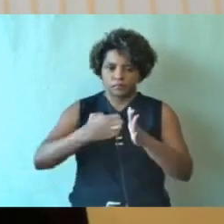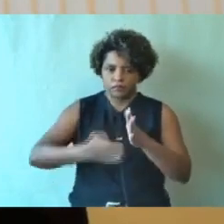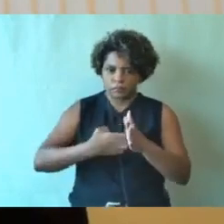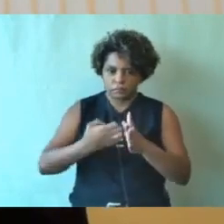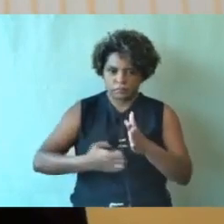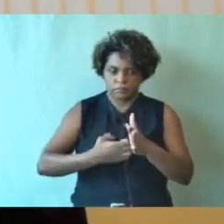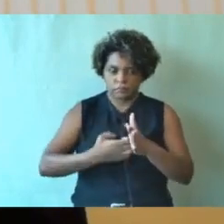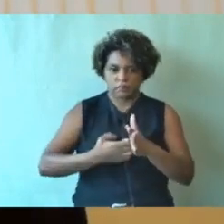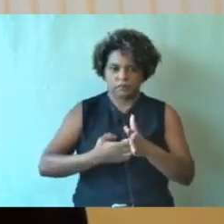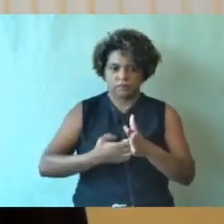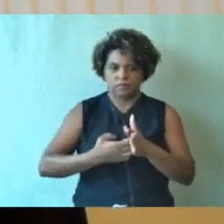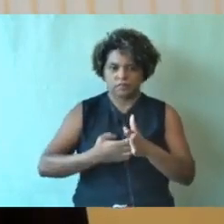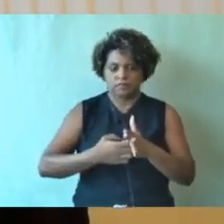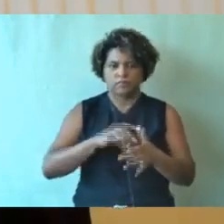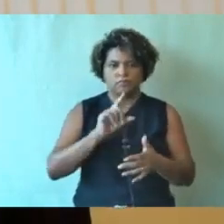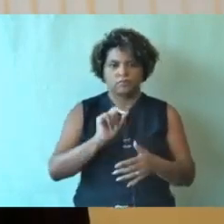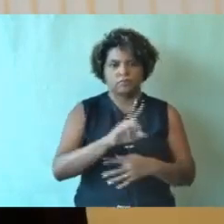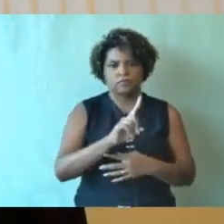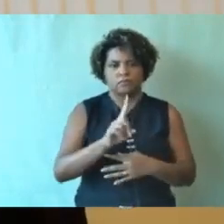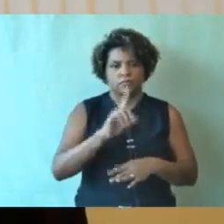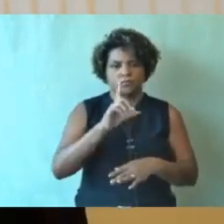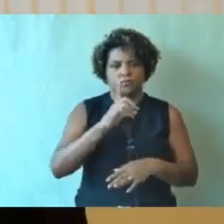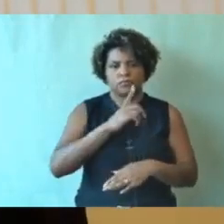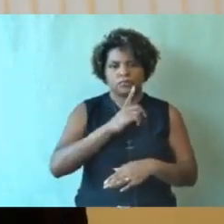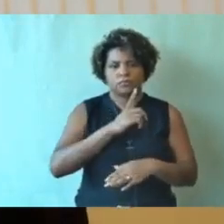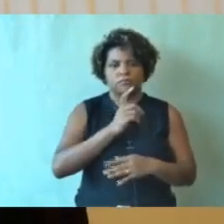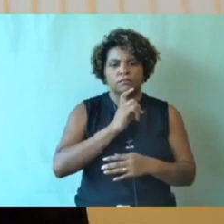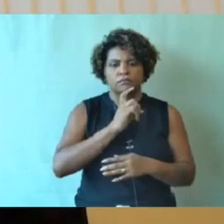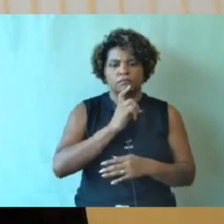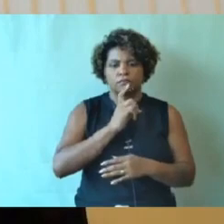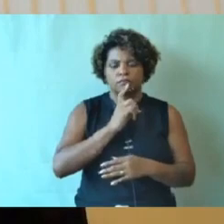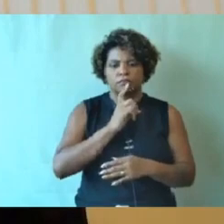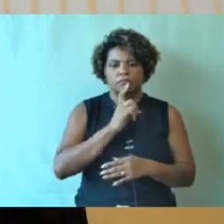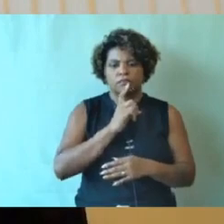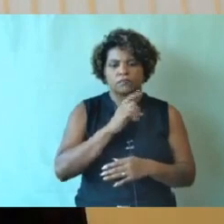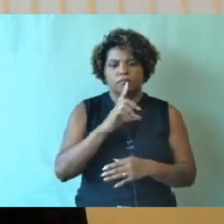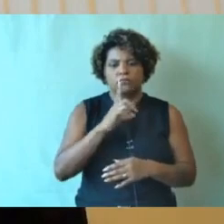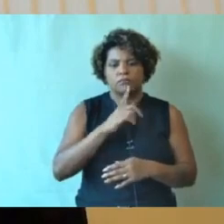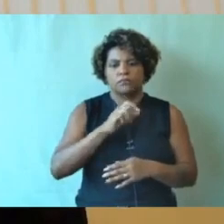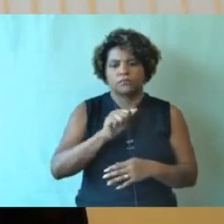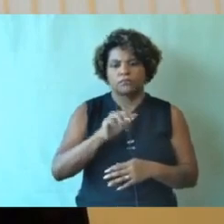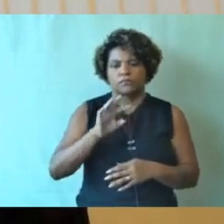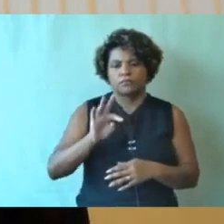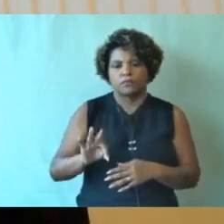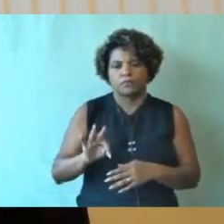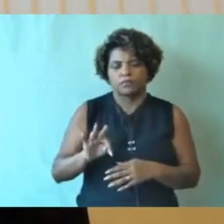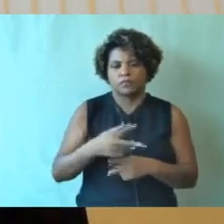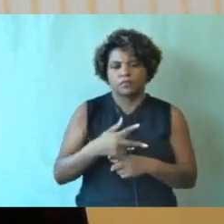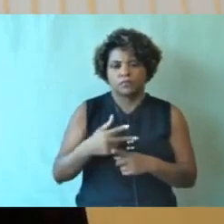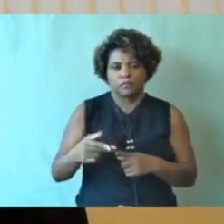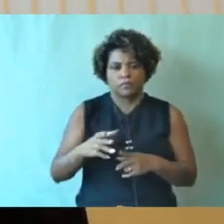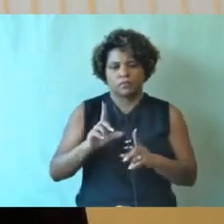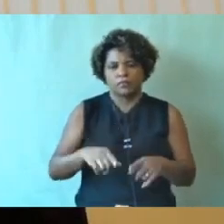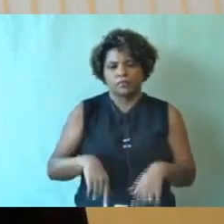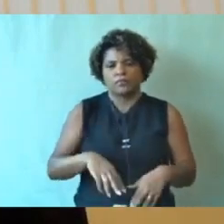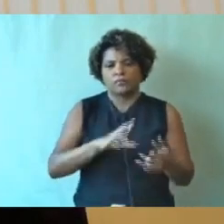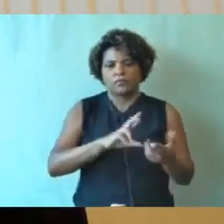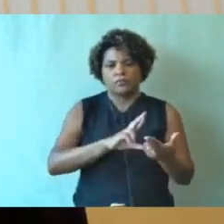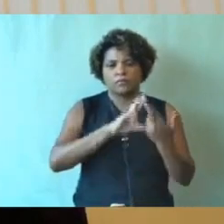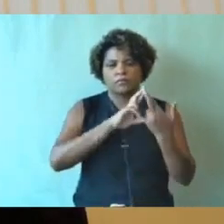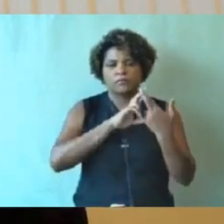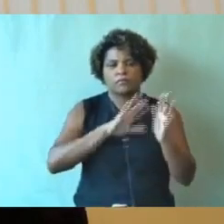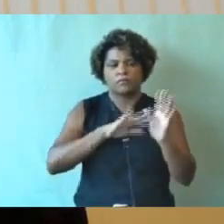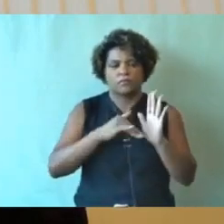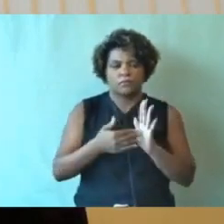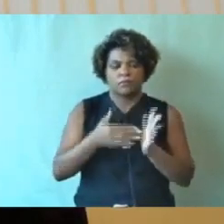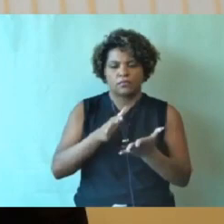o carro não ligou o ar-condicionado, tem a T vencida, ela que é responsável pelos seus custos. Tá certo?